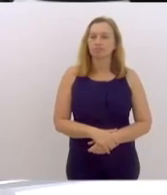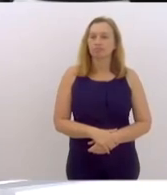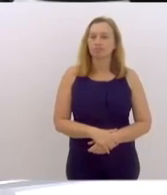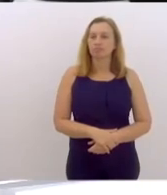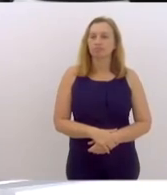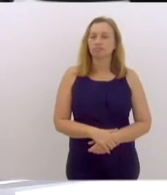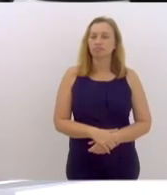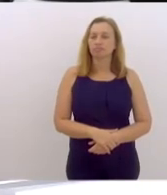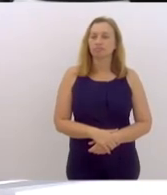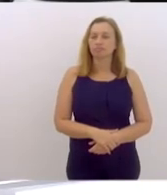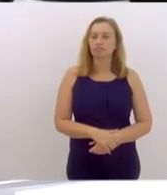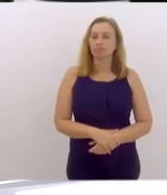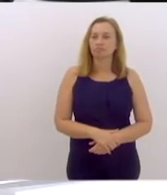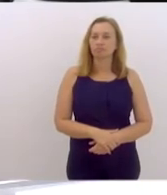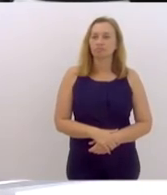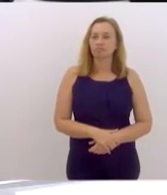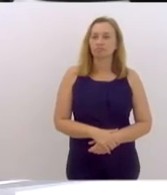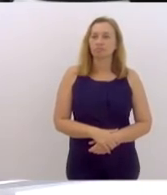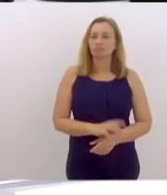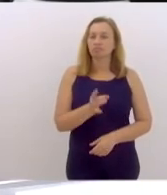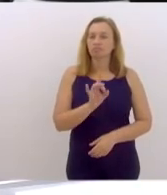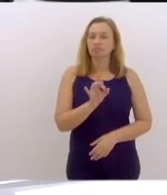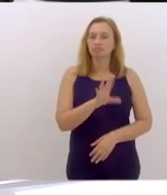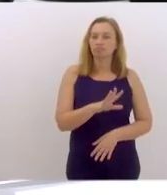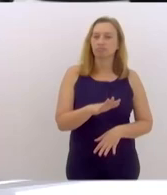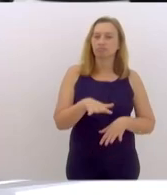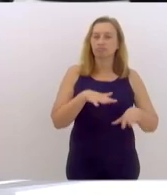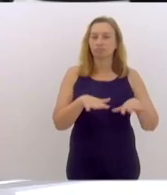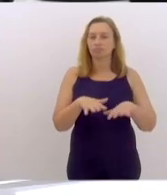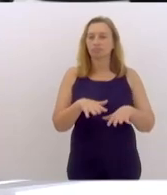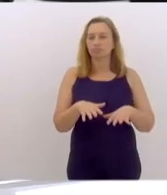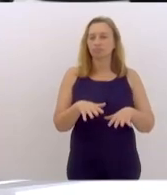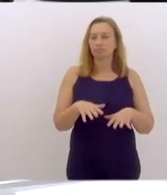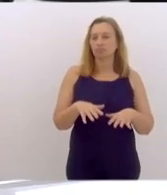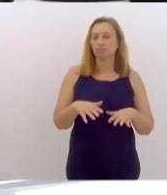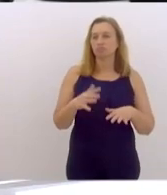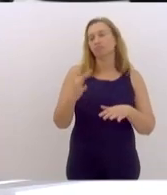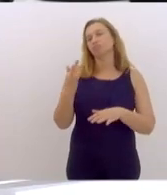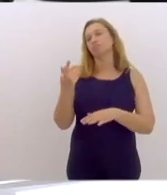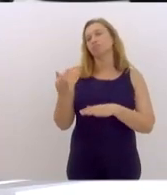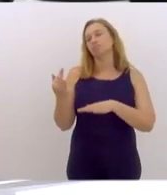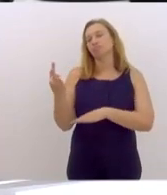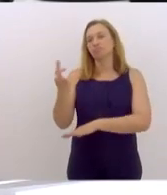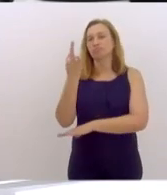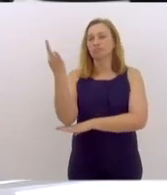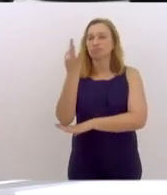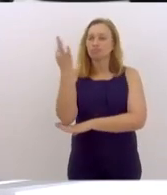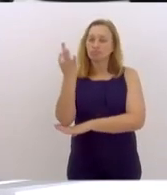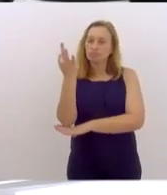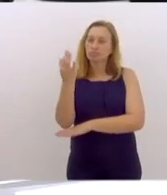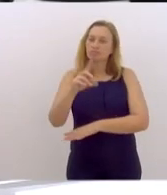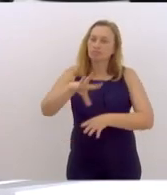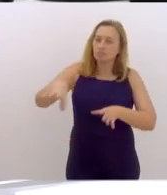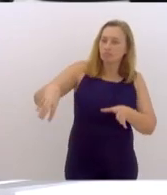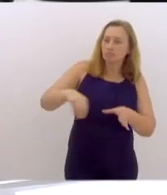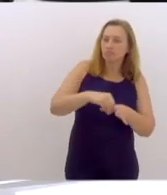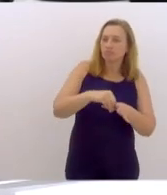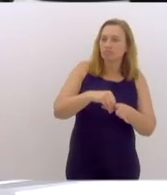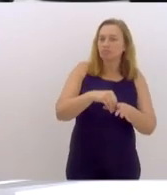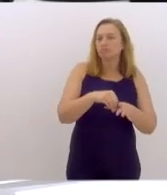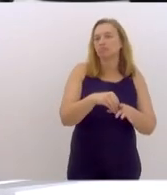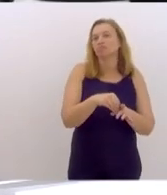não pode ser apenas um movimento por por mal e sim que as deliberações sejam incorporadas